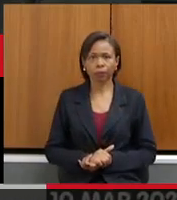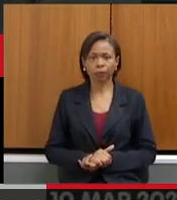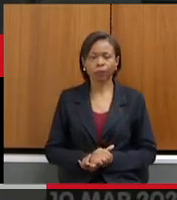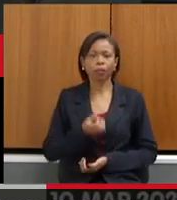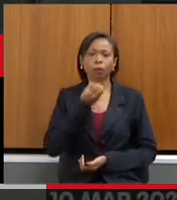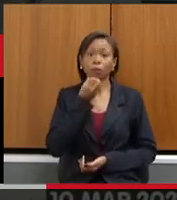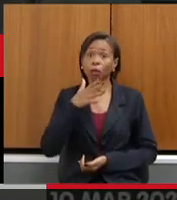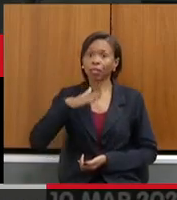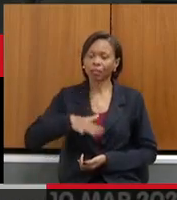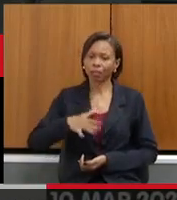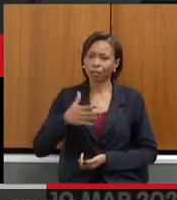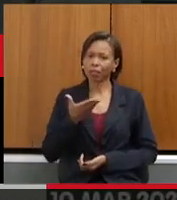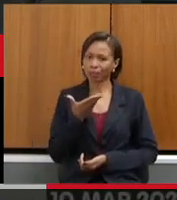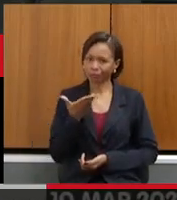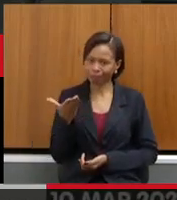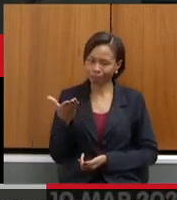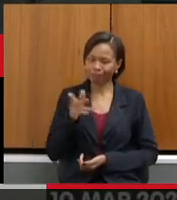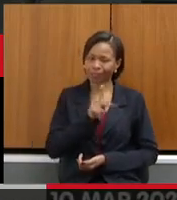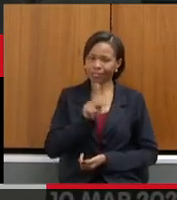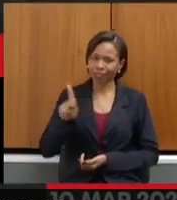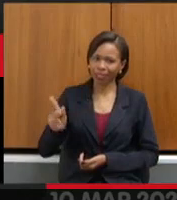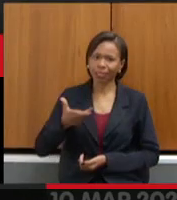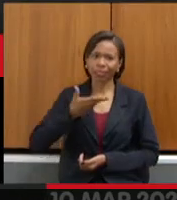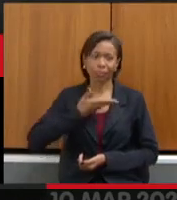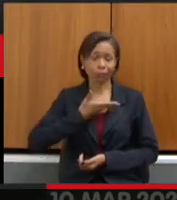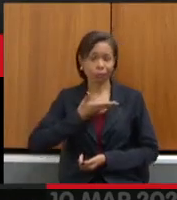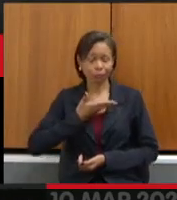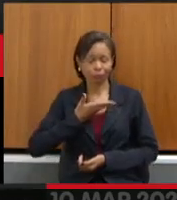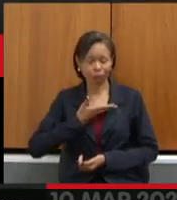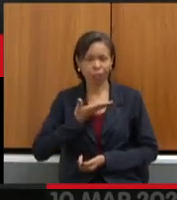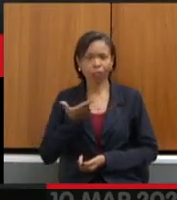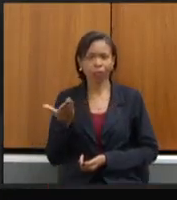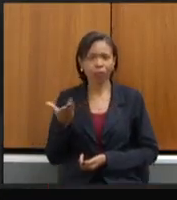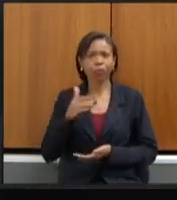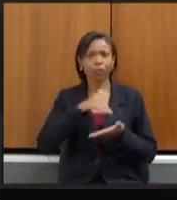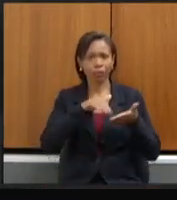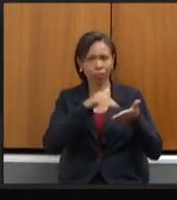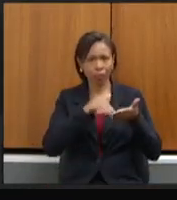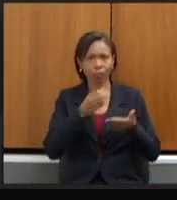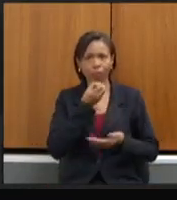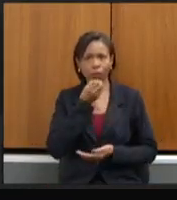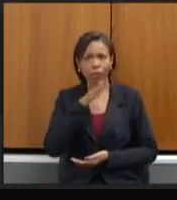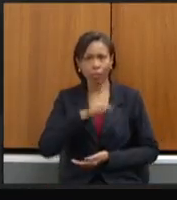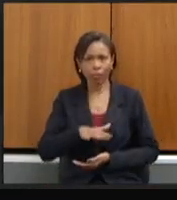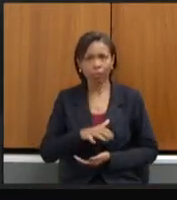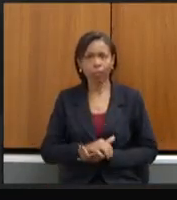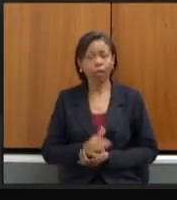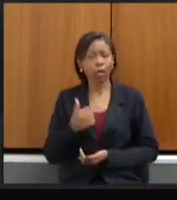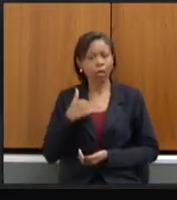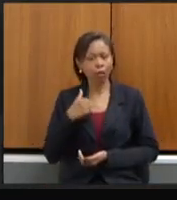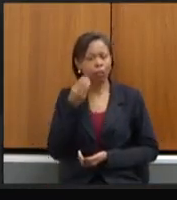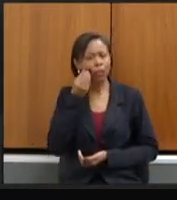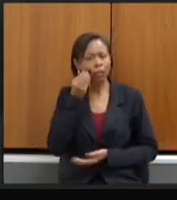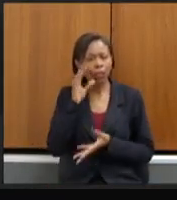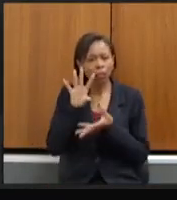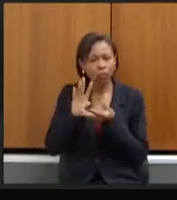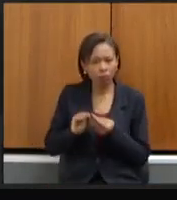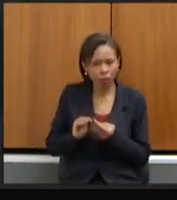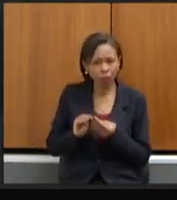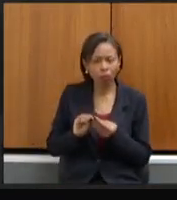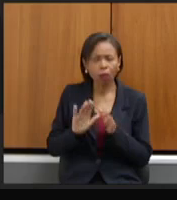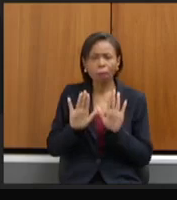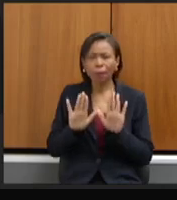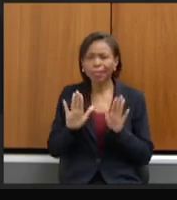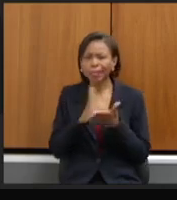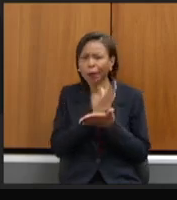as rotas Presidente Boa tarde colegas Boa tarde secretário a gente vai tentar ser sucinto prazo recurso